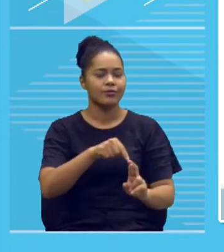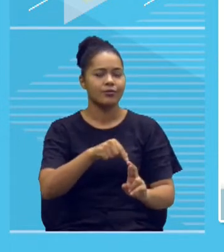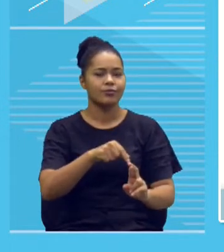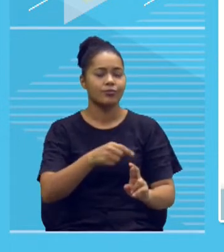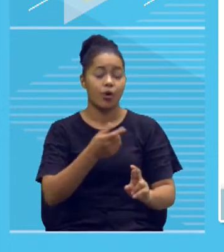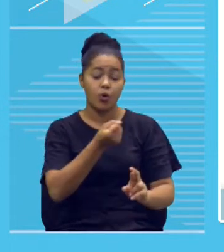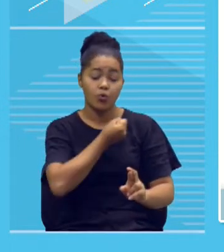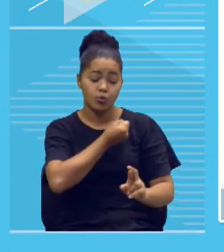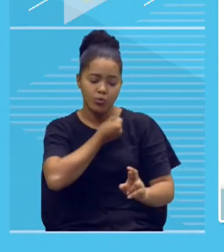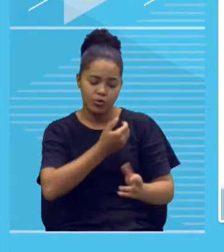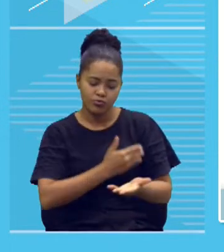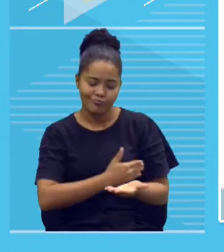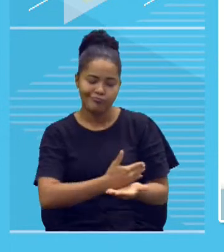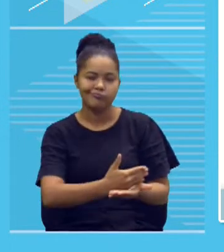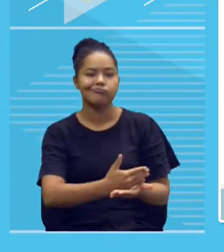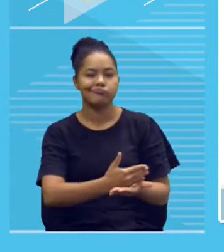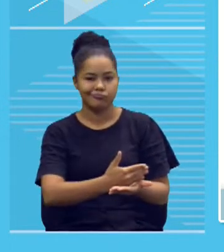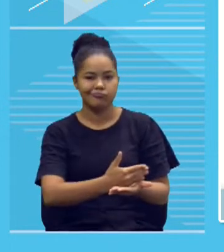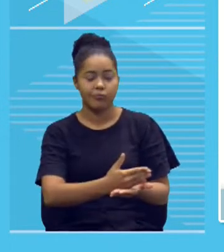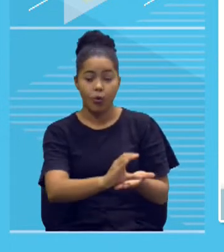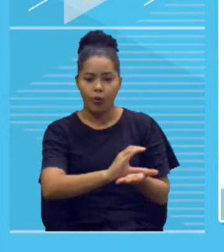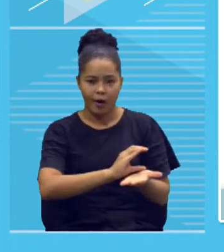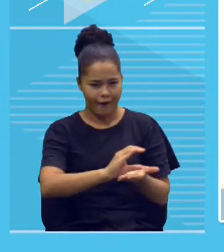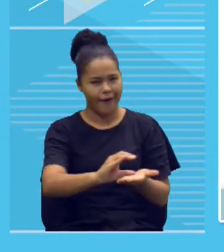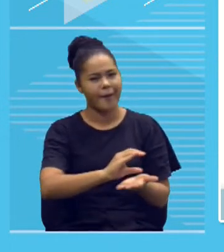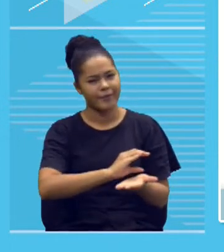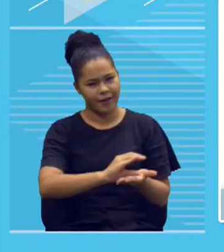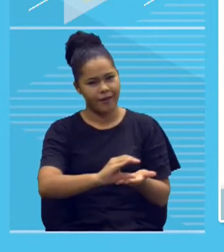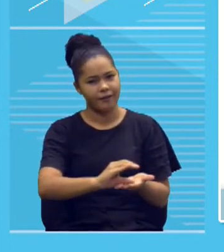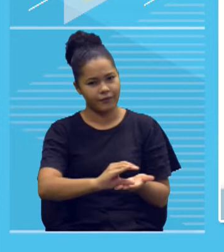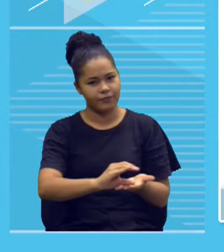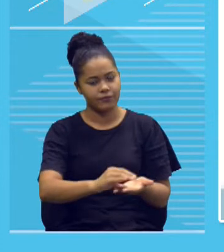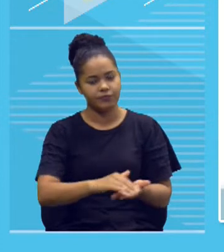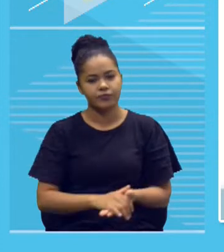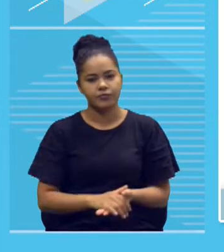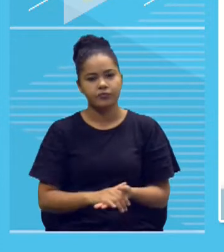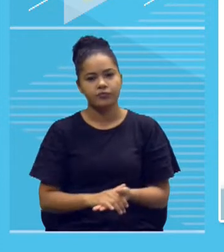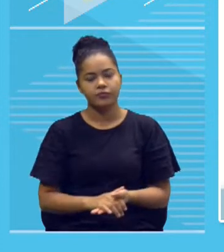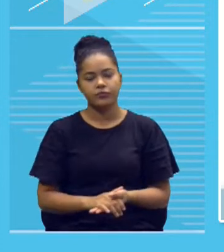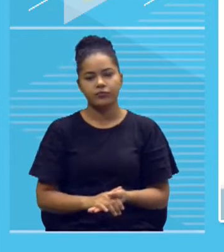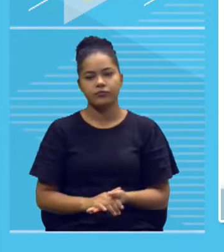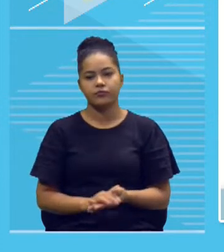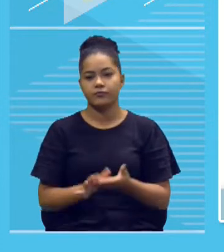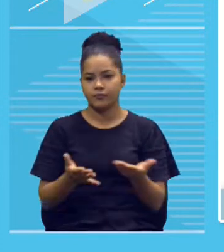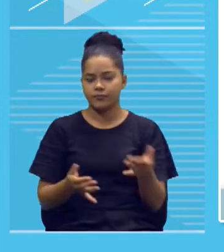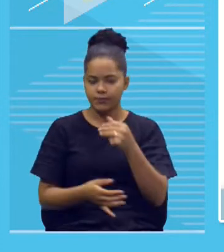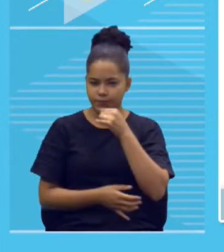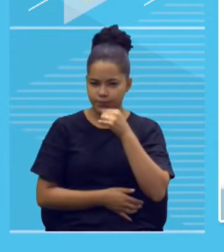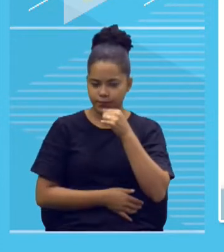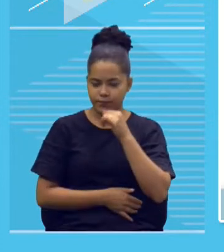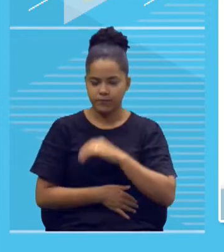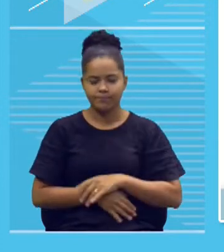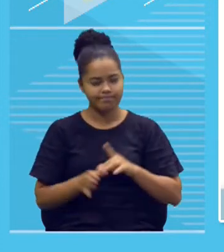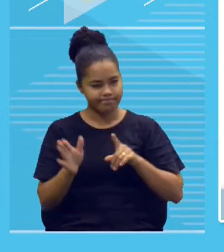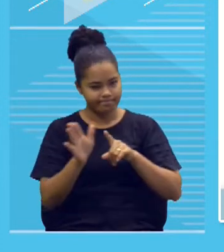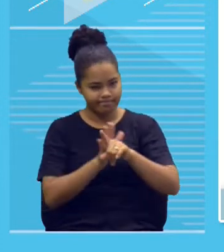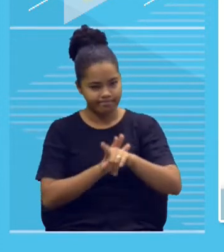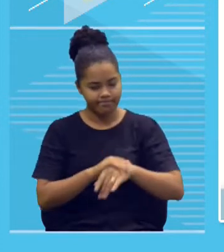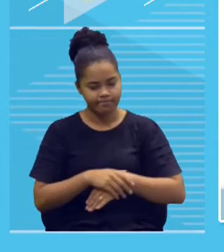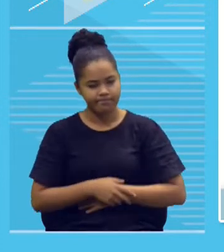do valor inicial em cima do Capital então se eu perguntasse para você será que tinha necessidade